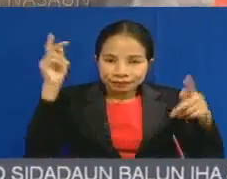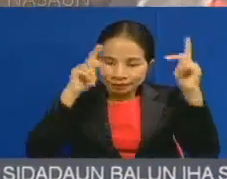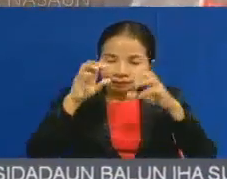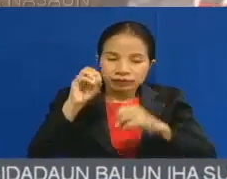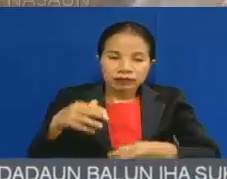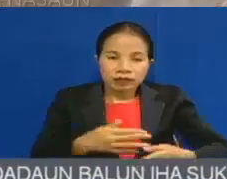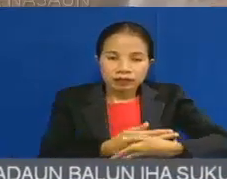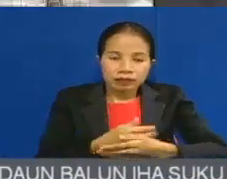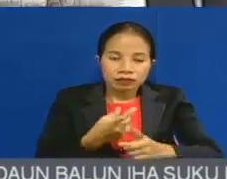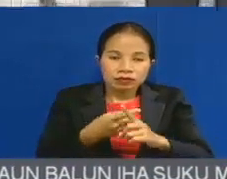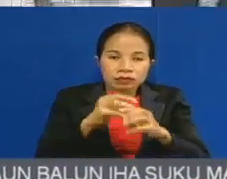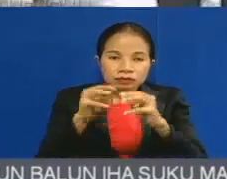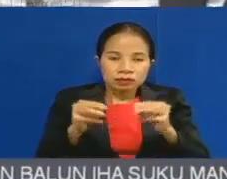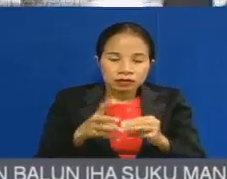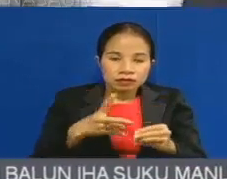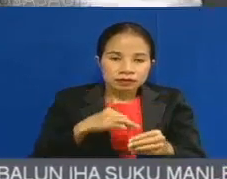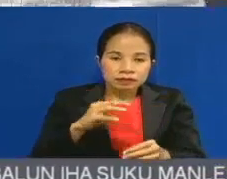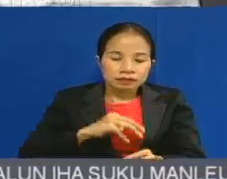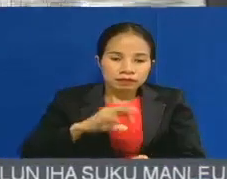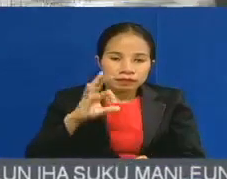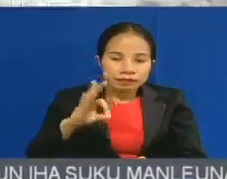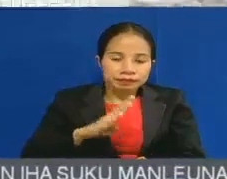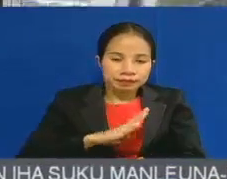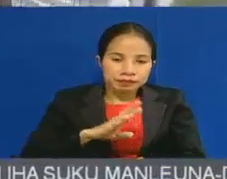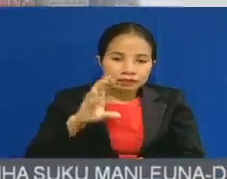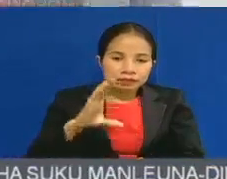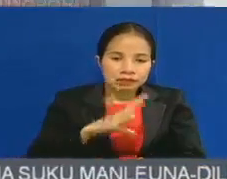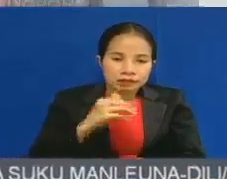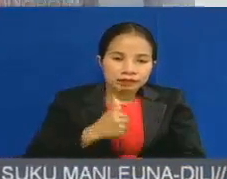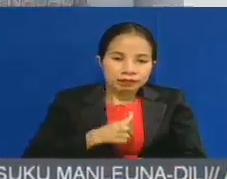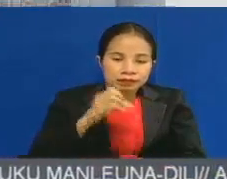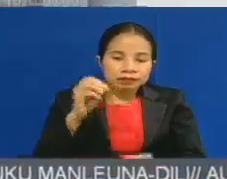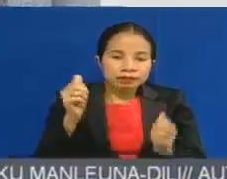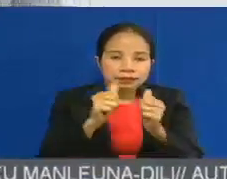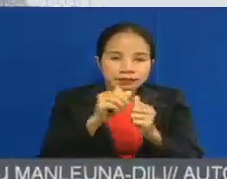bebê, Husi Município Dili, Manufahi, Baucau, Noainaro,